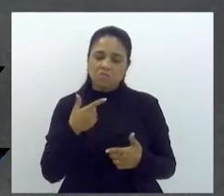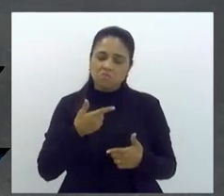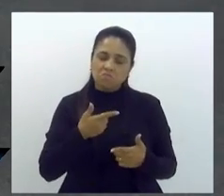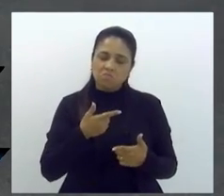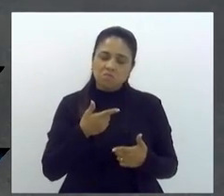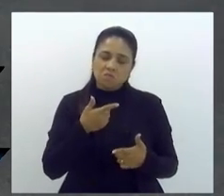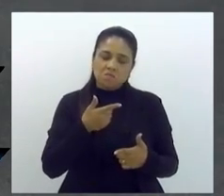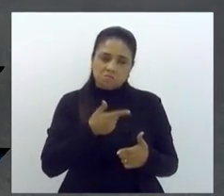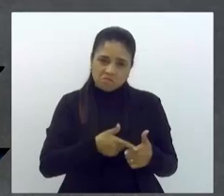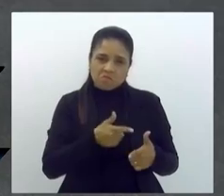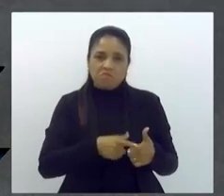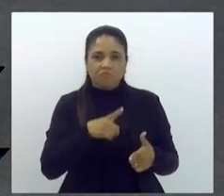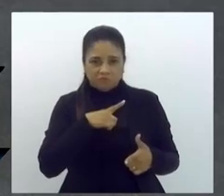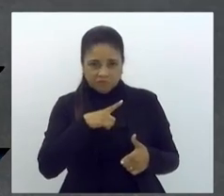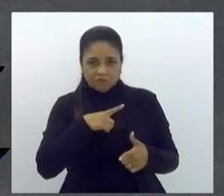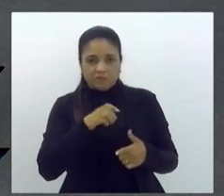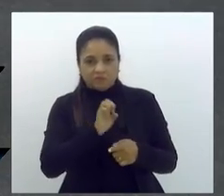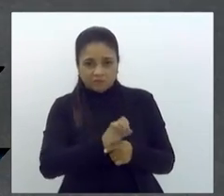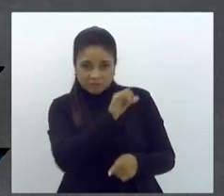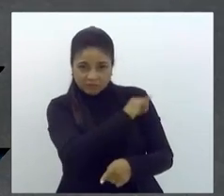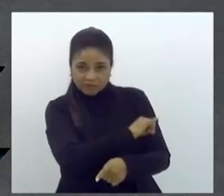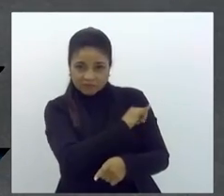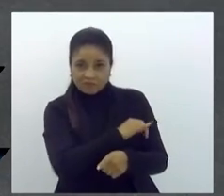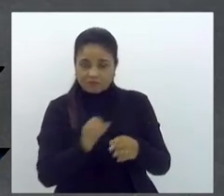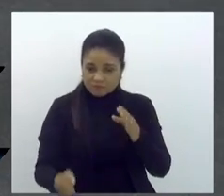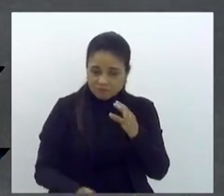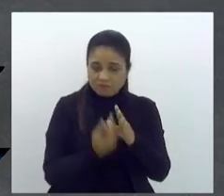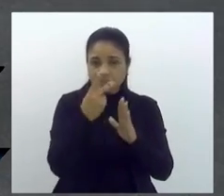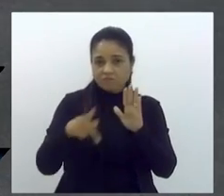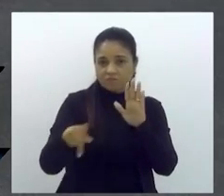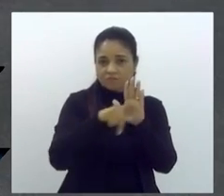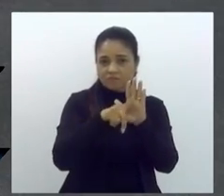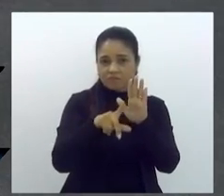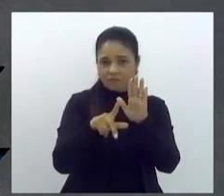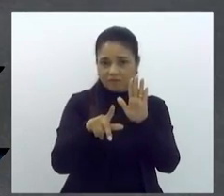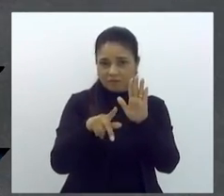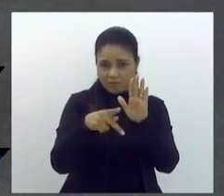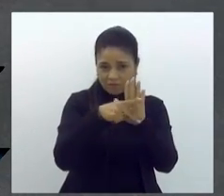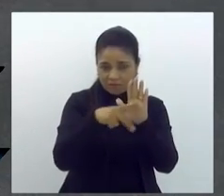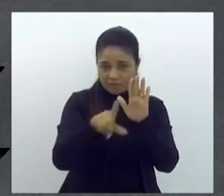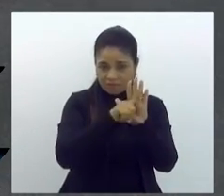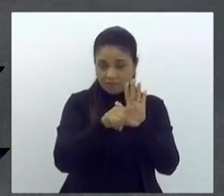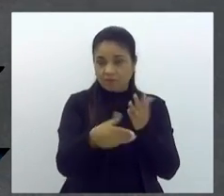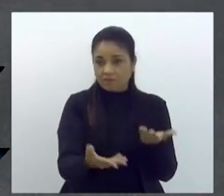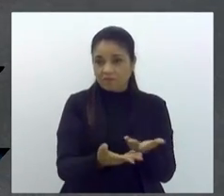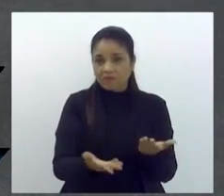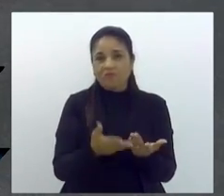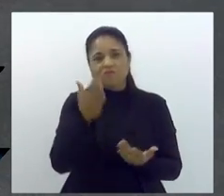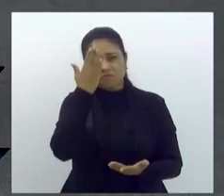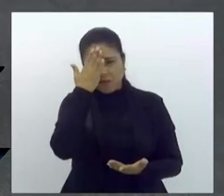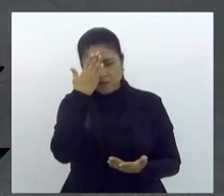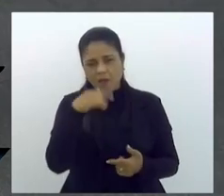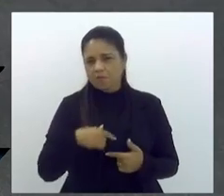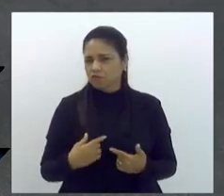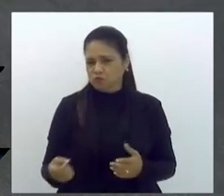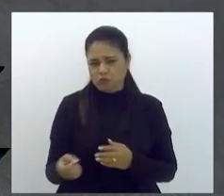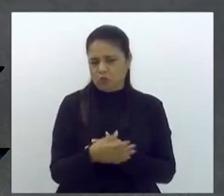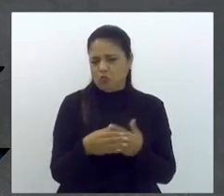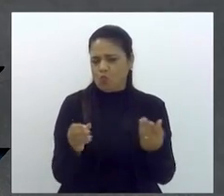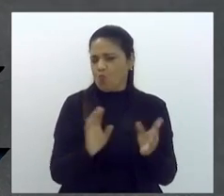nosso Estado do Rio de Janeiro é que nós construímos o presente projeto de lei Todos nós sabemos aqui não é nenhuma novidade